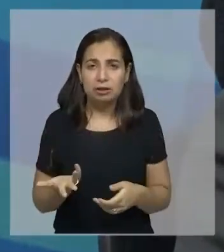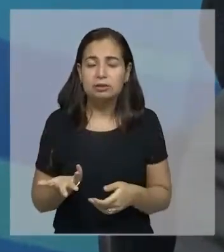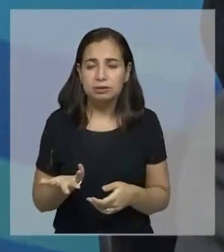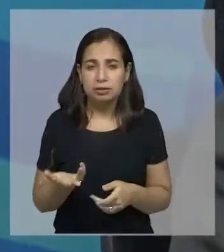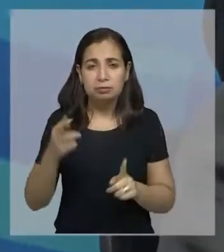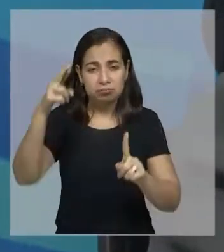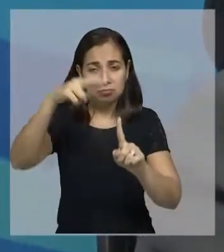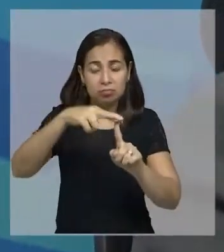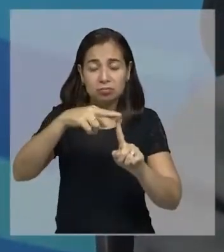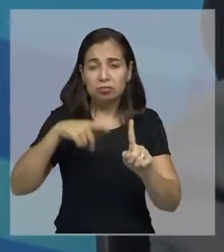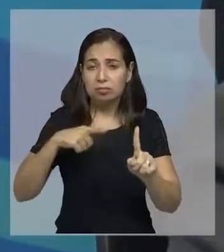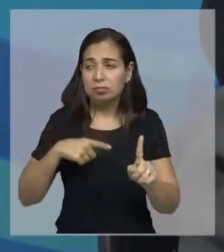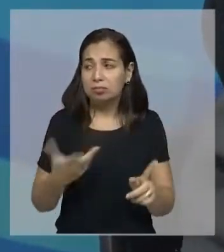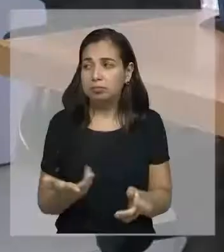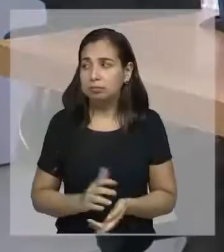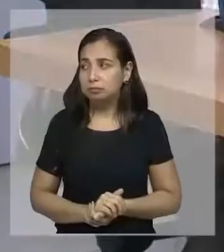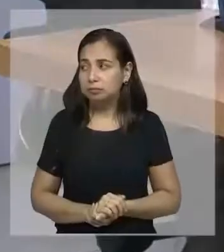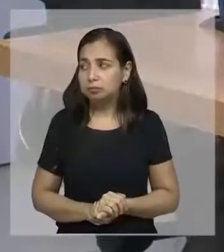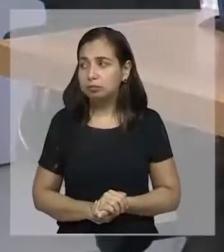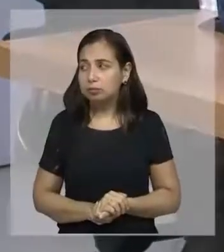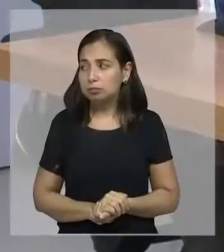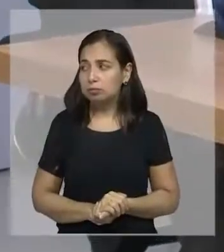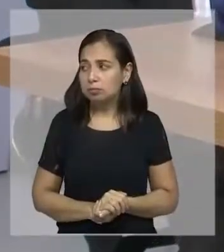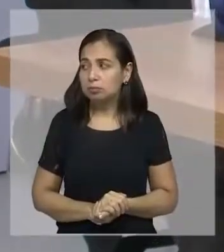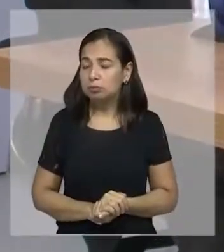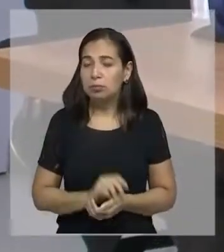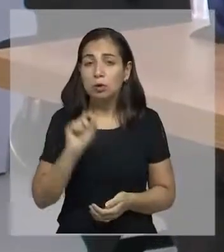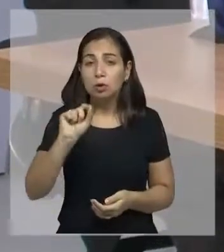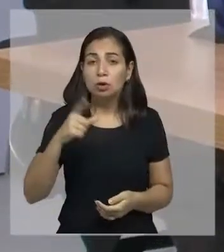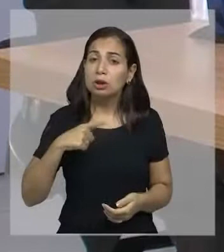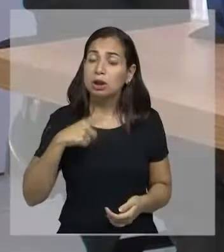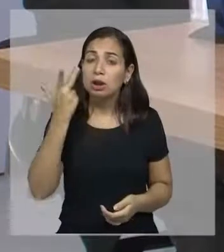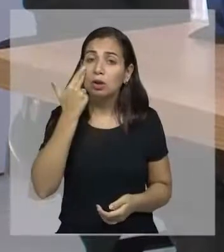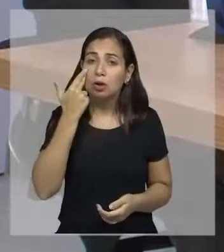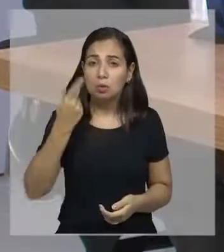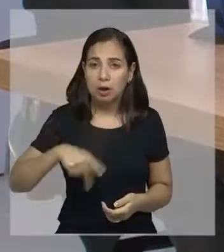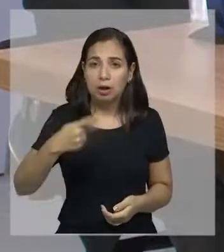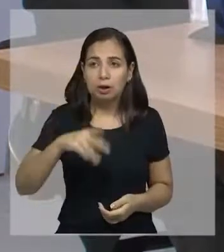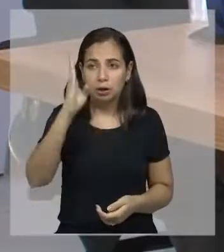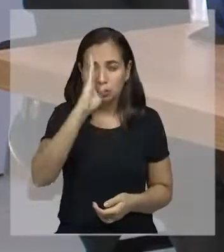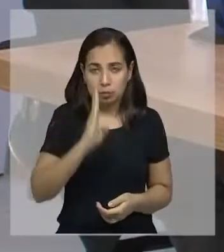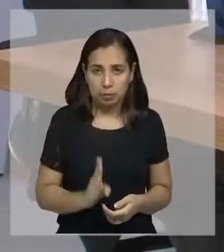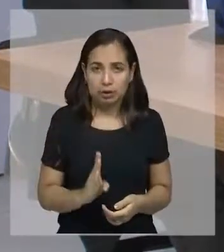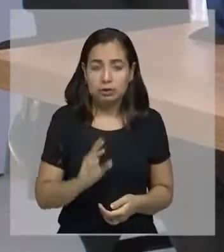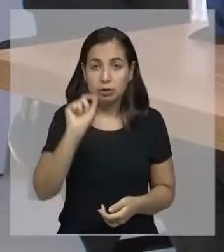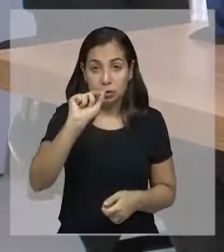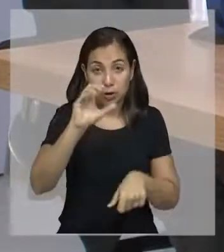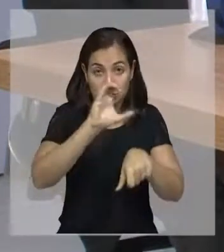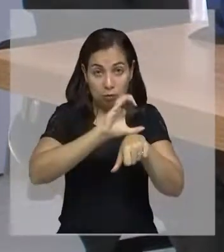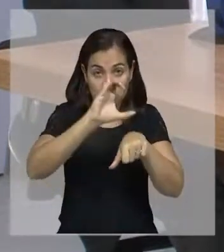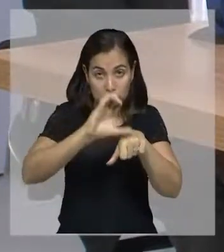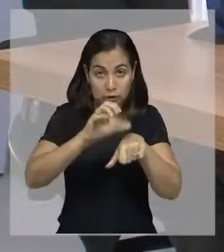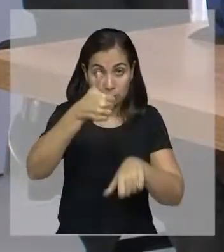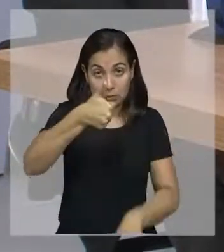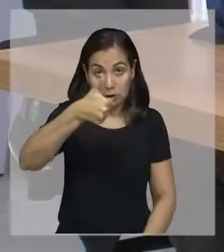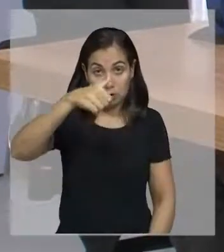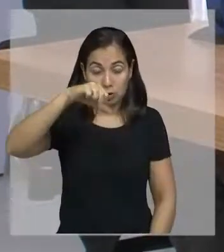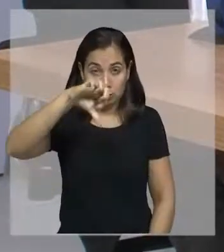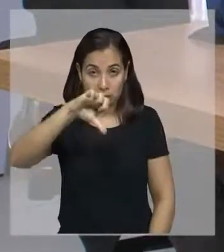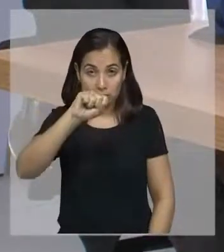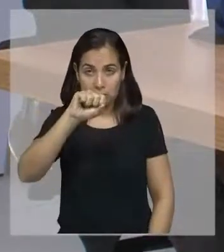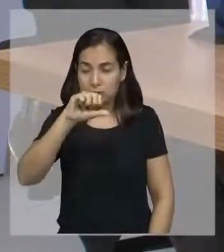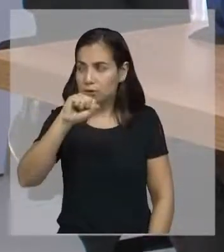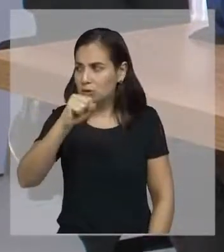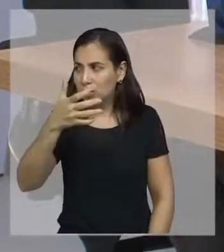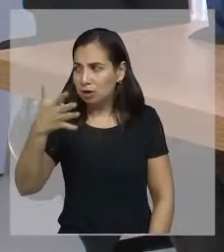eu acho que é clássico no Brasil é a gente, por exemplo, ter na Constituição lá de 1800, me consertem aqui a data, 24,